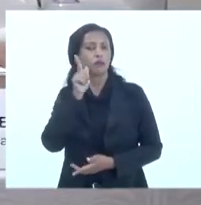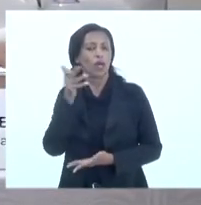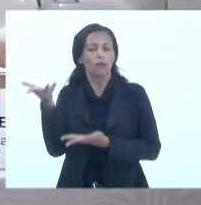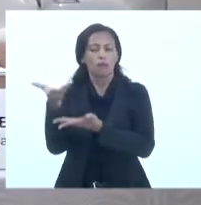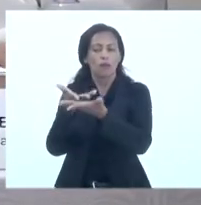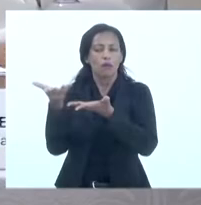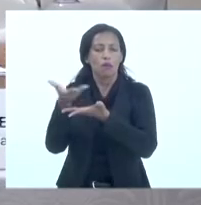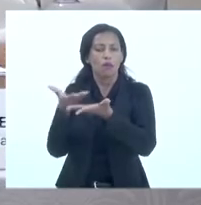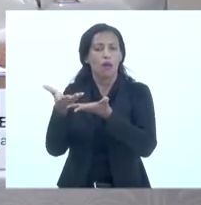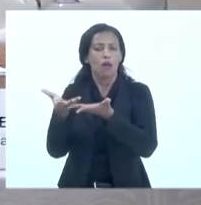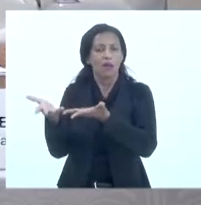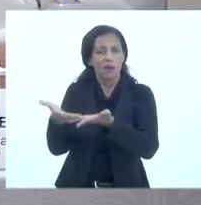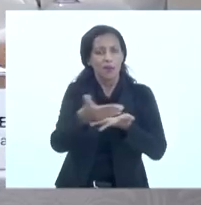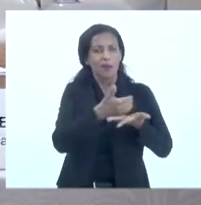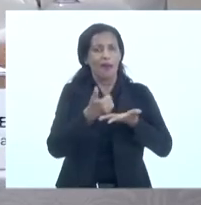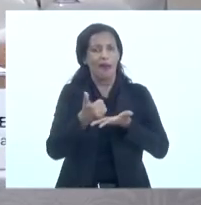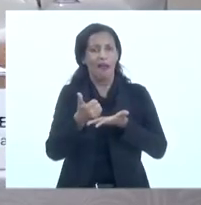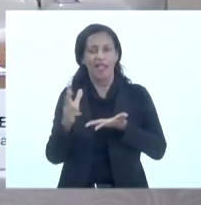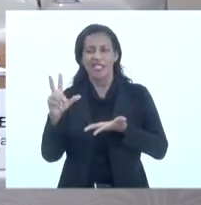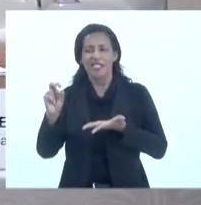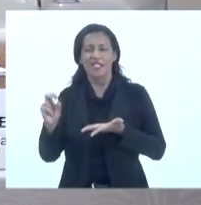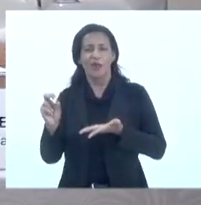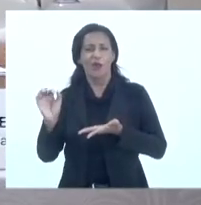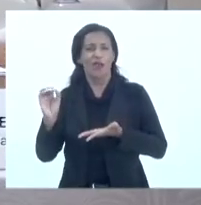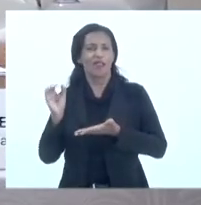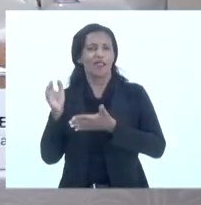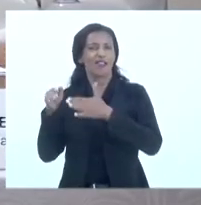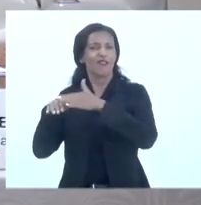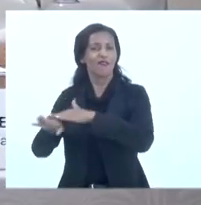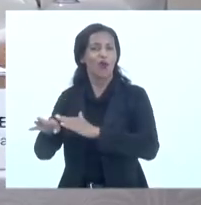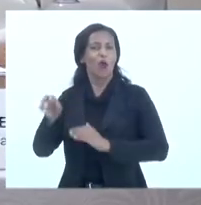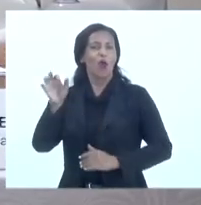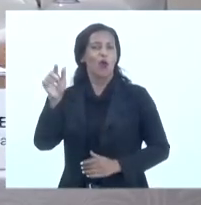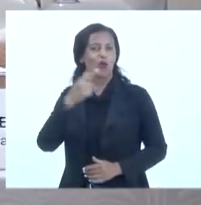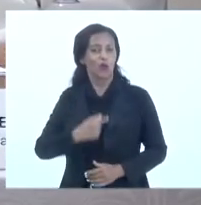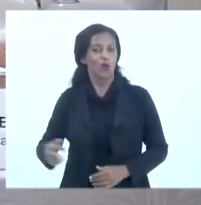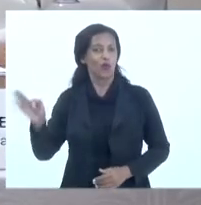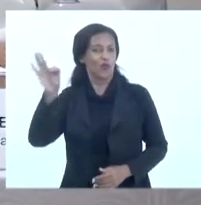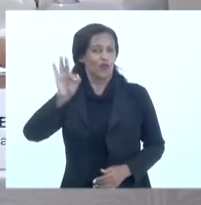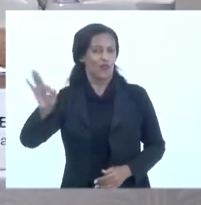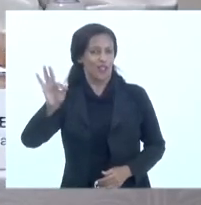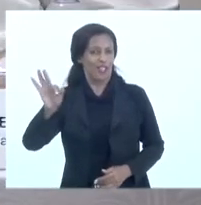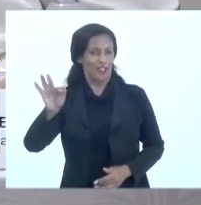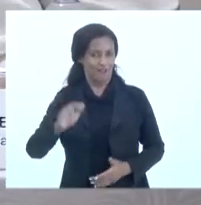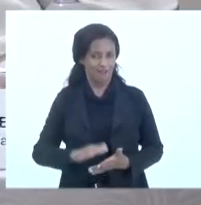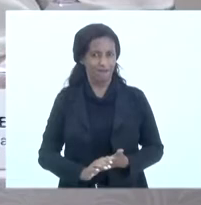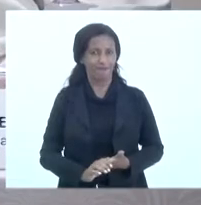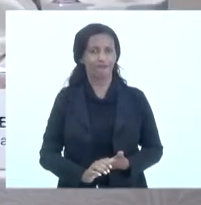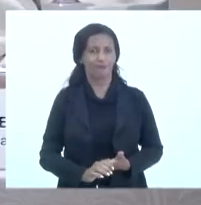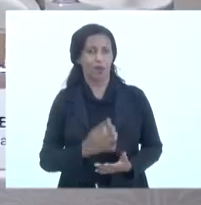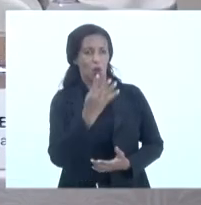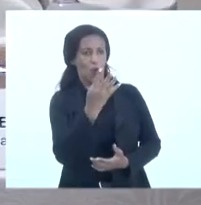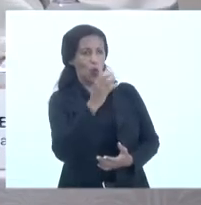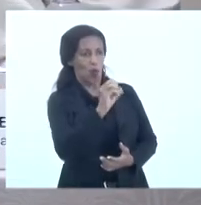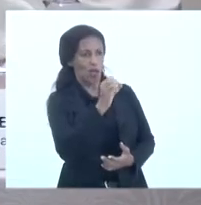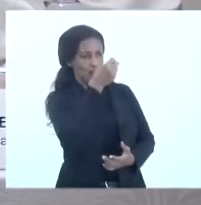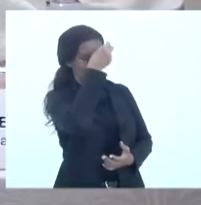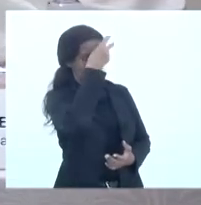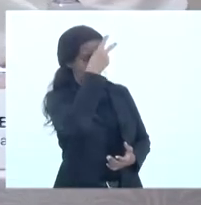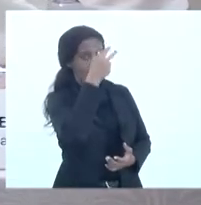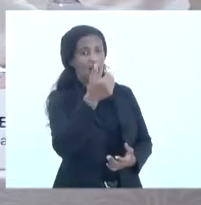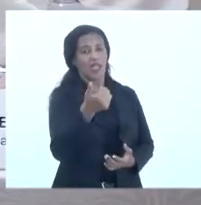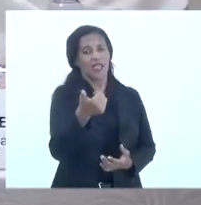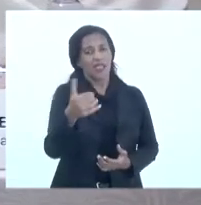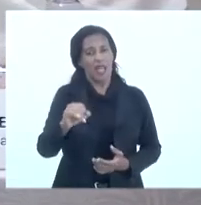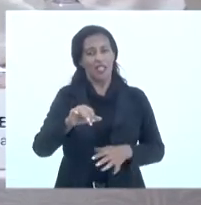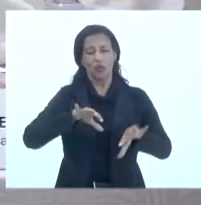no governo federal. 40 nos estados produtores e 10 nos municípios produtores. Então, segundo a